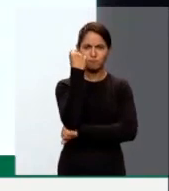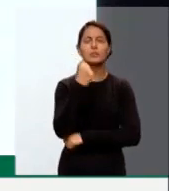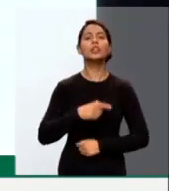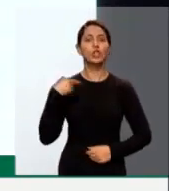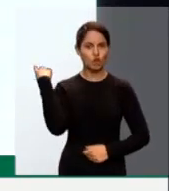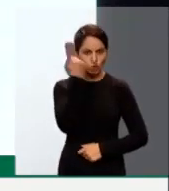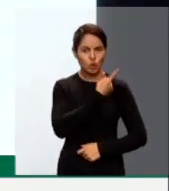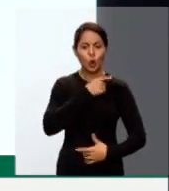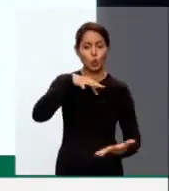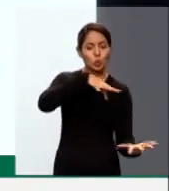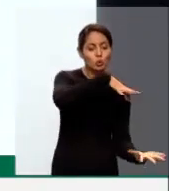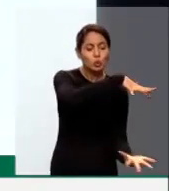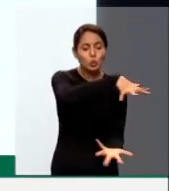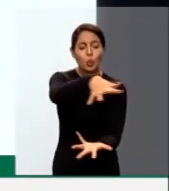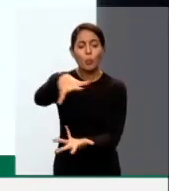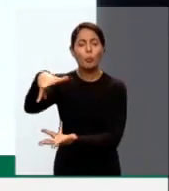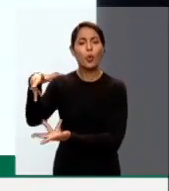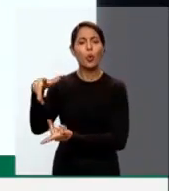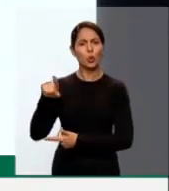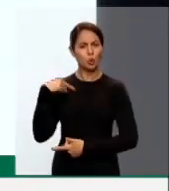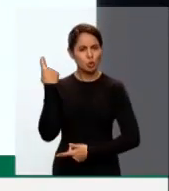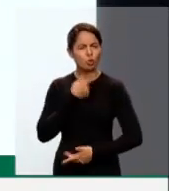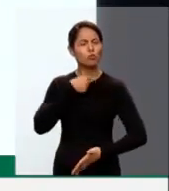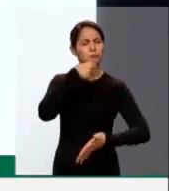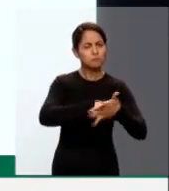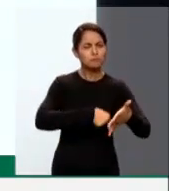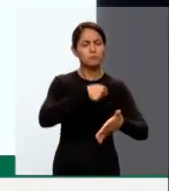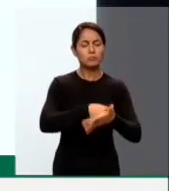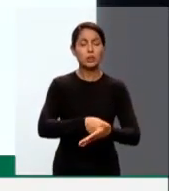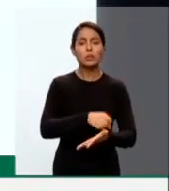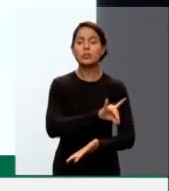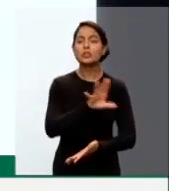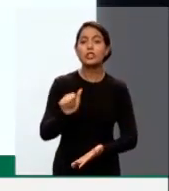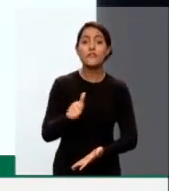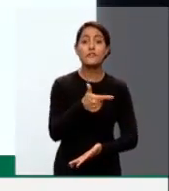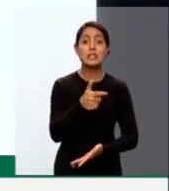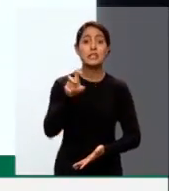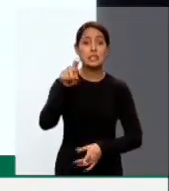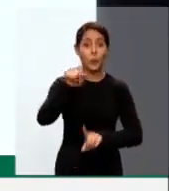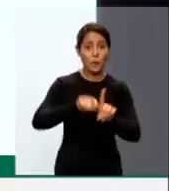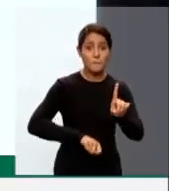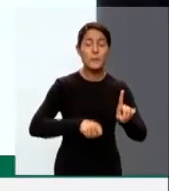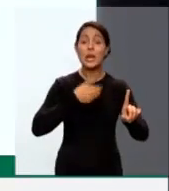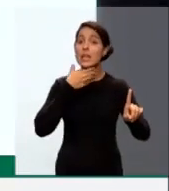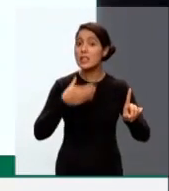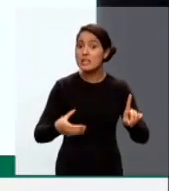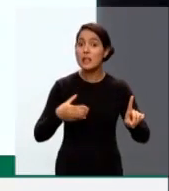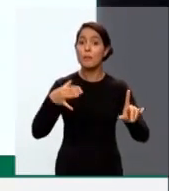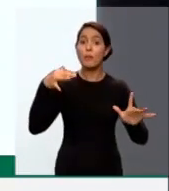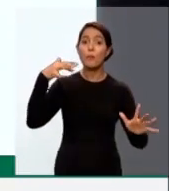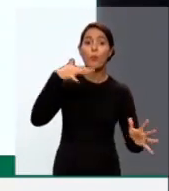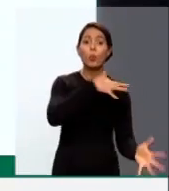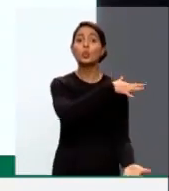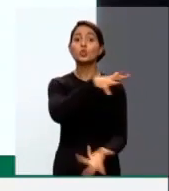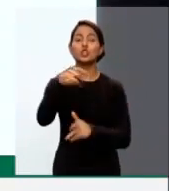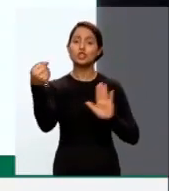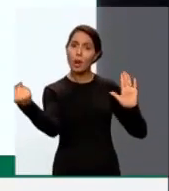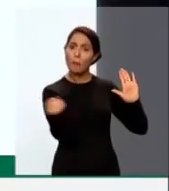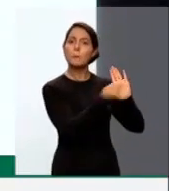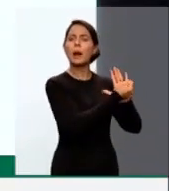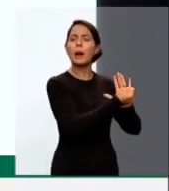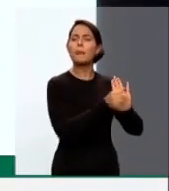mulheres no mundo inteiro, todo dia 25 de dezembro. Mas isso é uma data internacional. Mas aqui